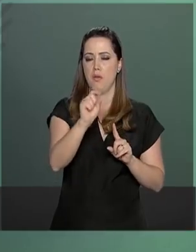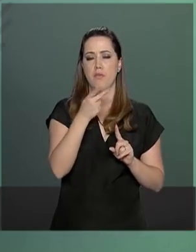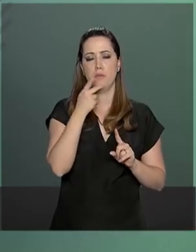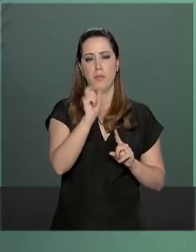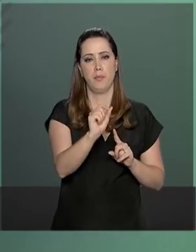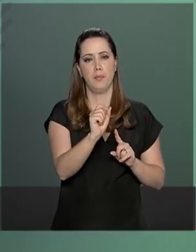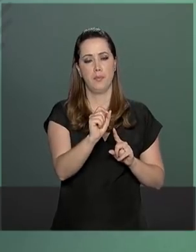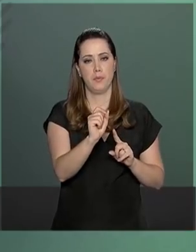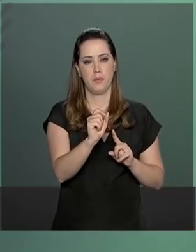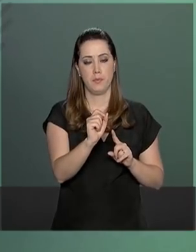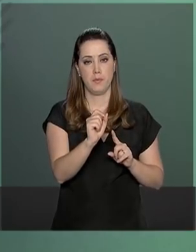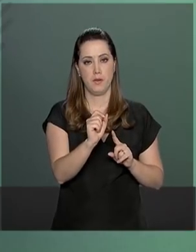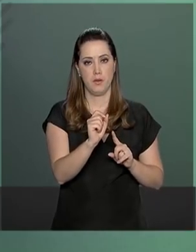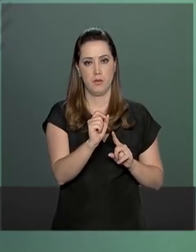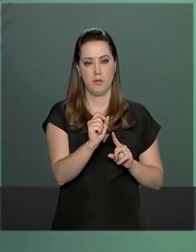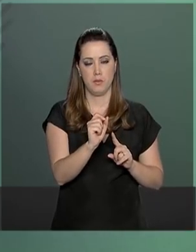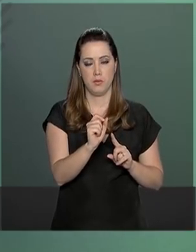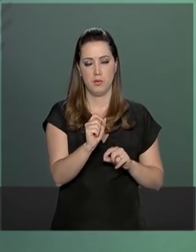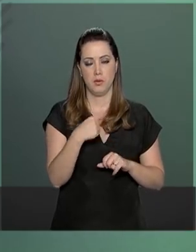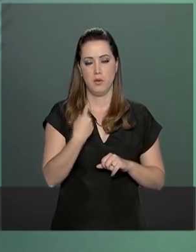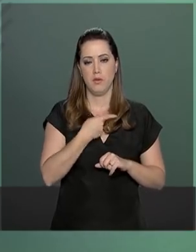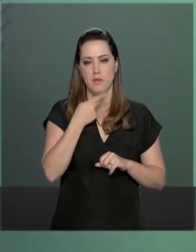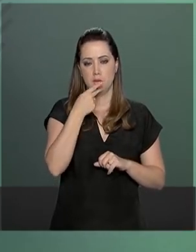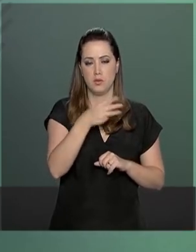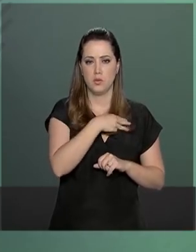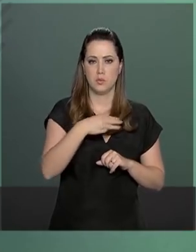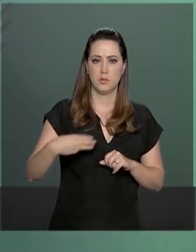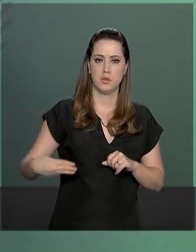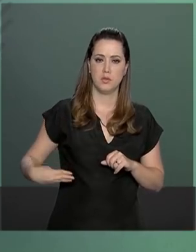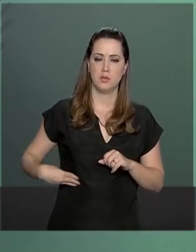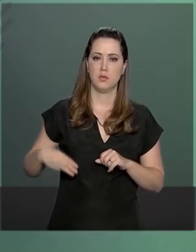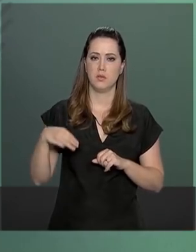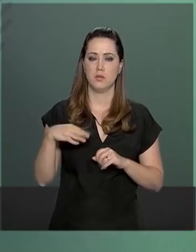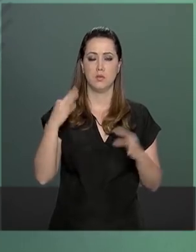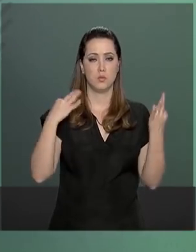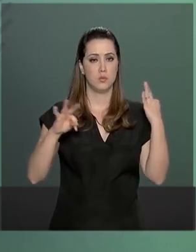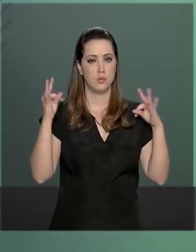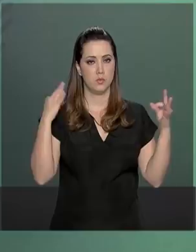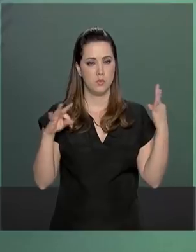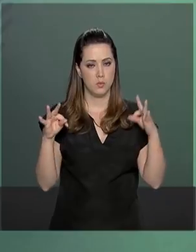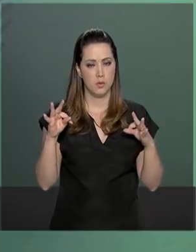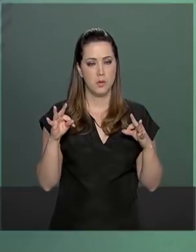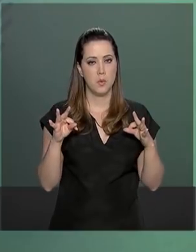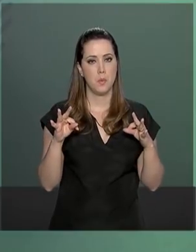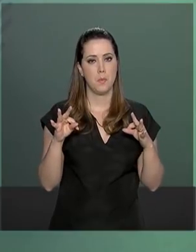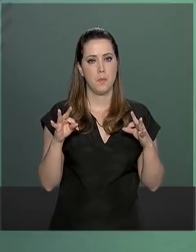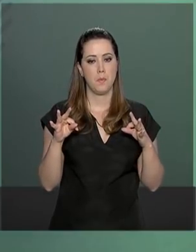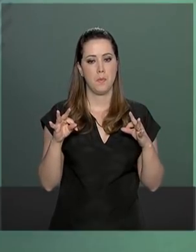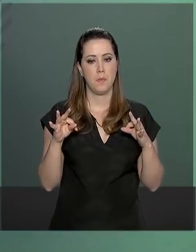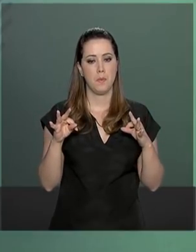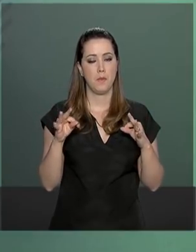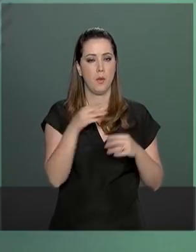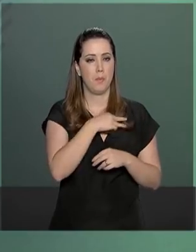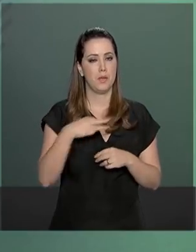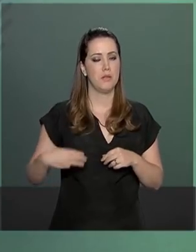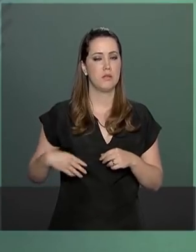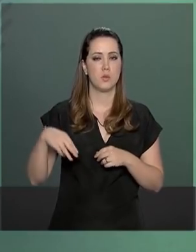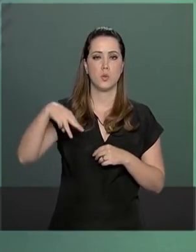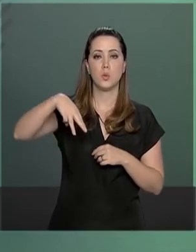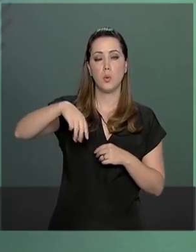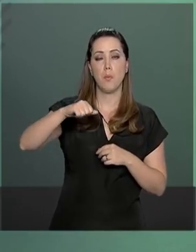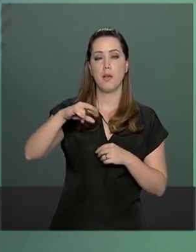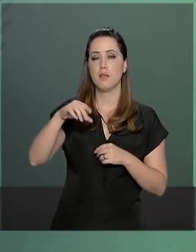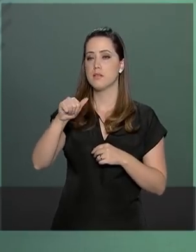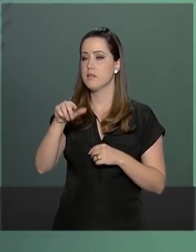que toca o nosso ministro do turismo o ministro marcelo alvim